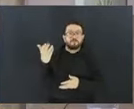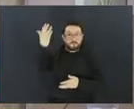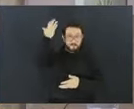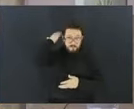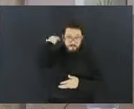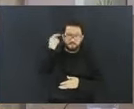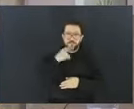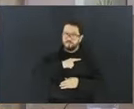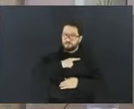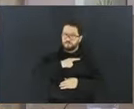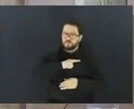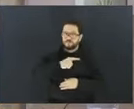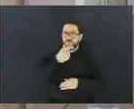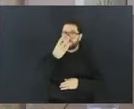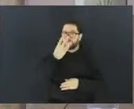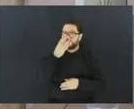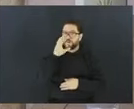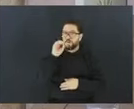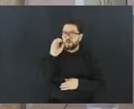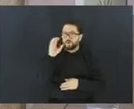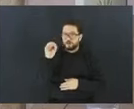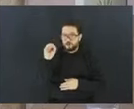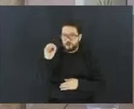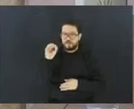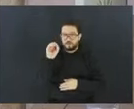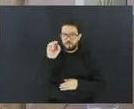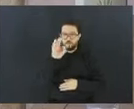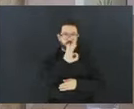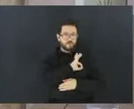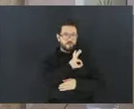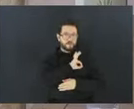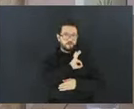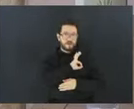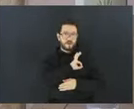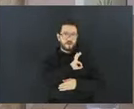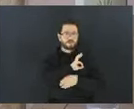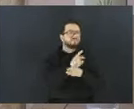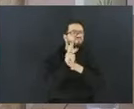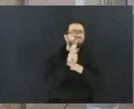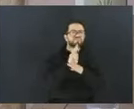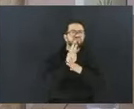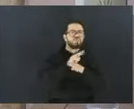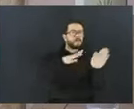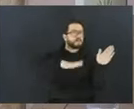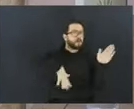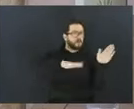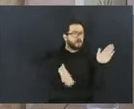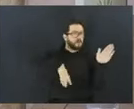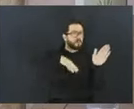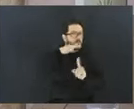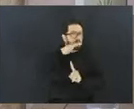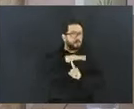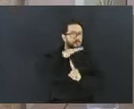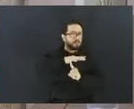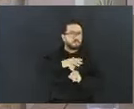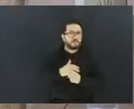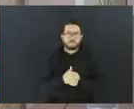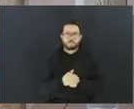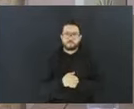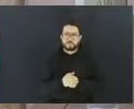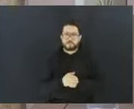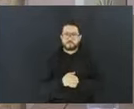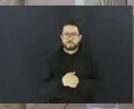400 policiais guarnecendo todas as praias paranaenses, pontos base